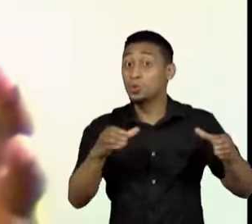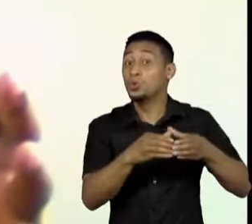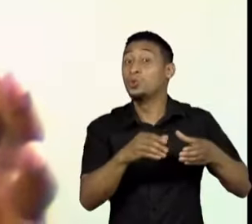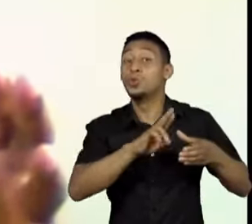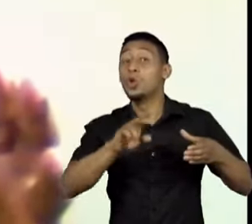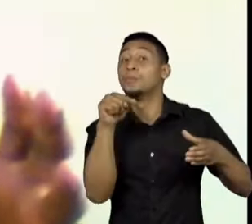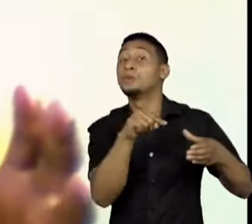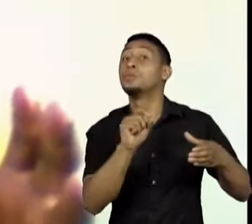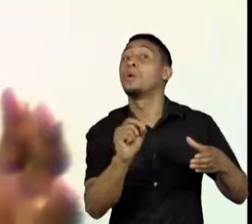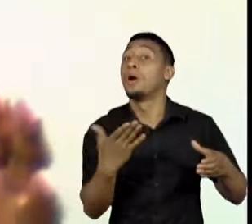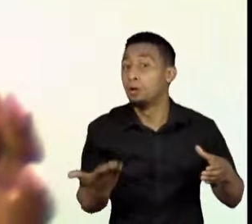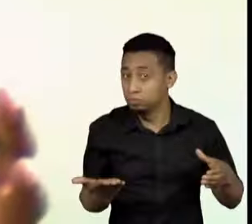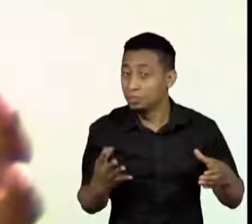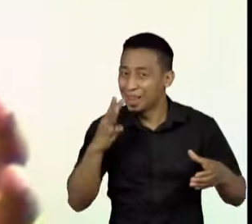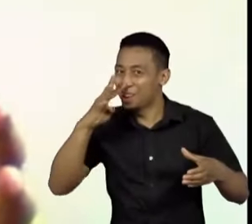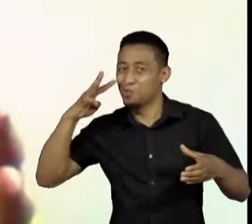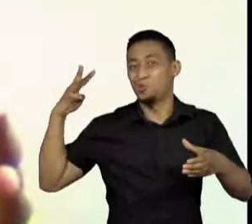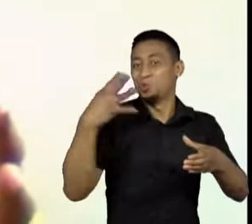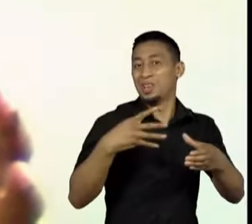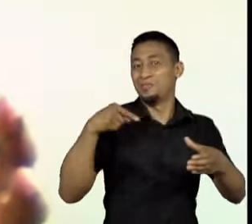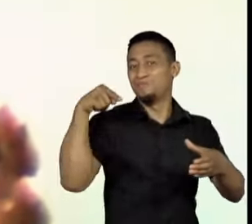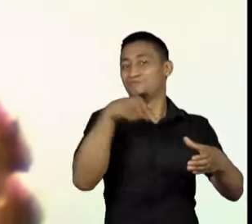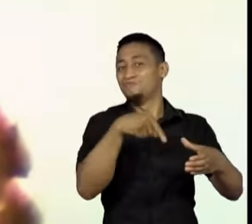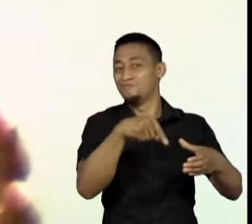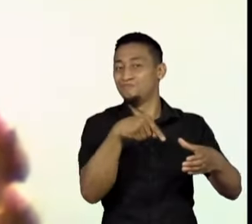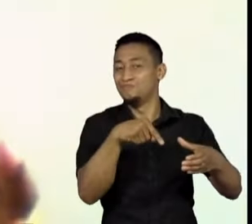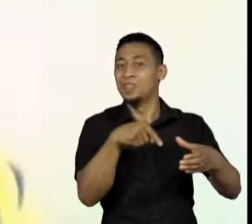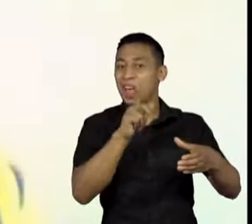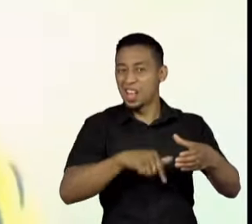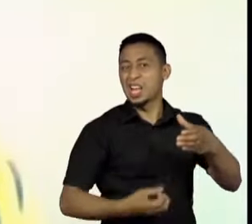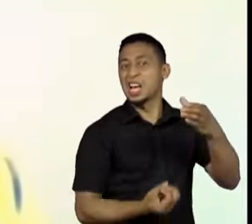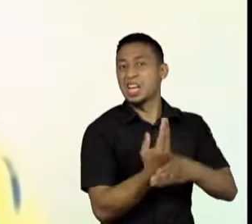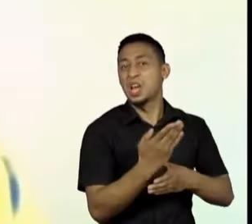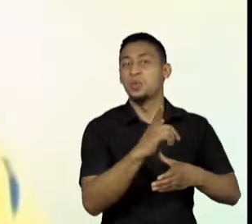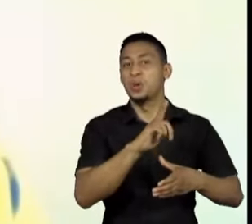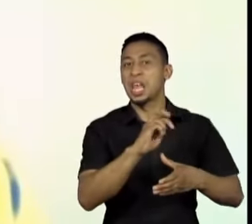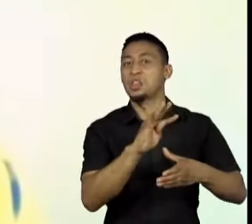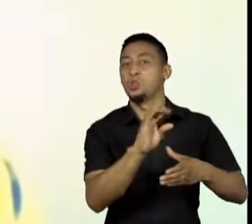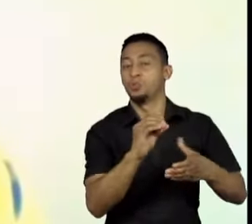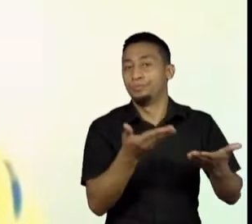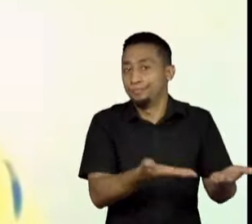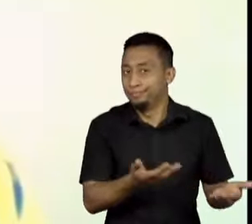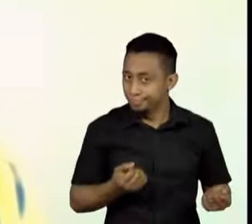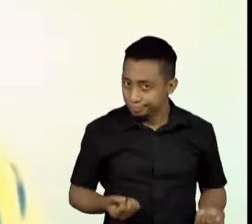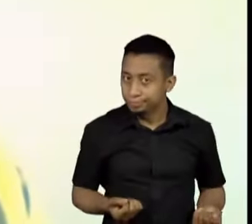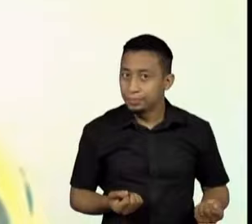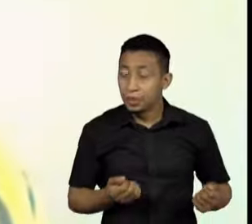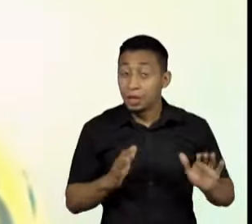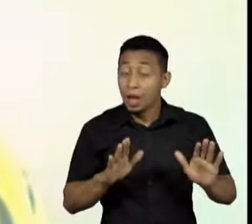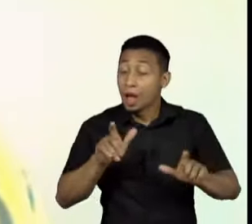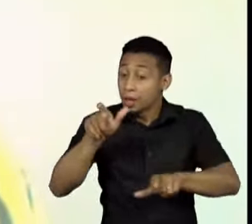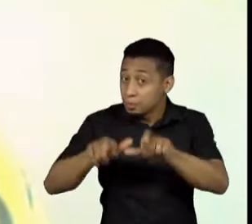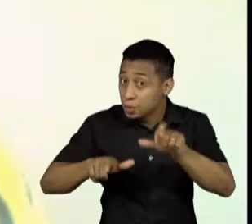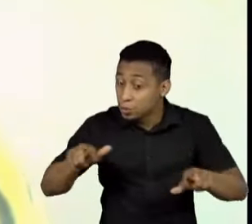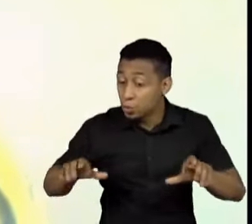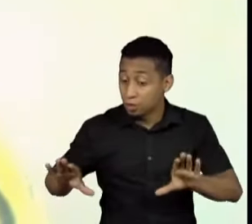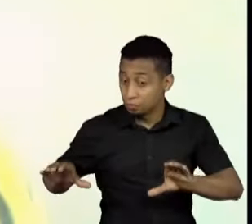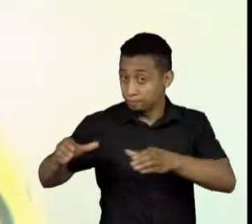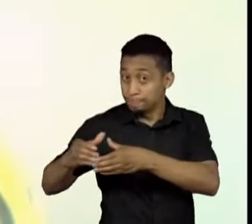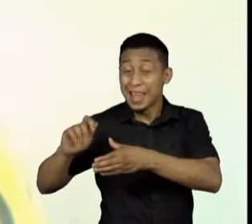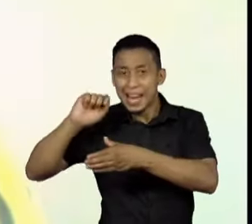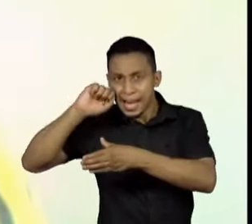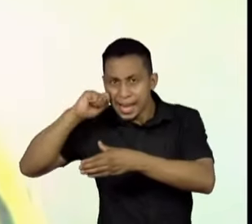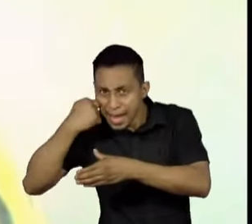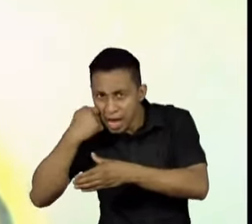chamados, são acusados de que estão formando guetos. Então, quando as pessoas negras